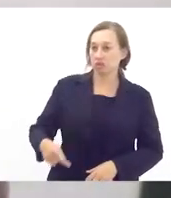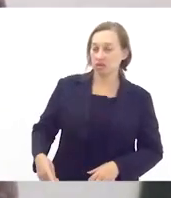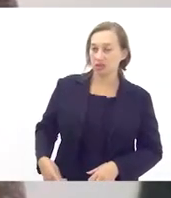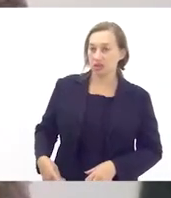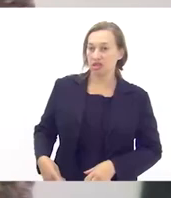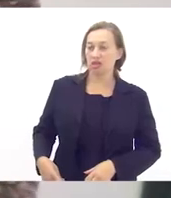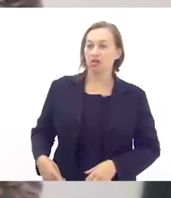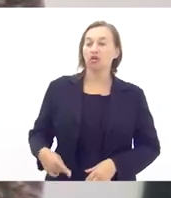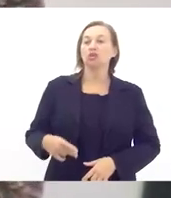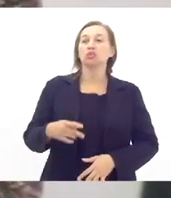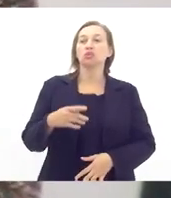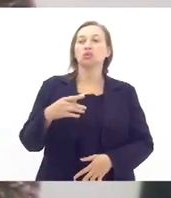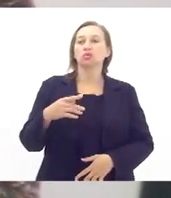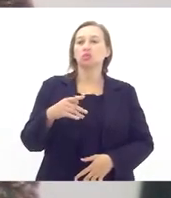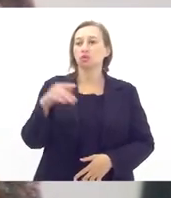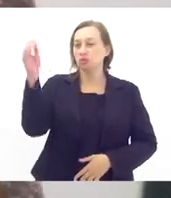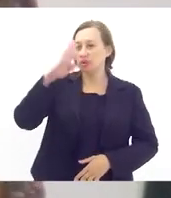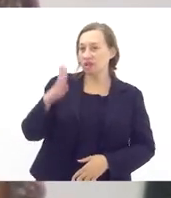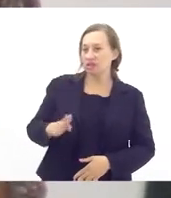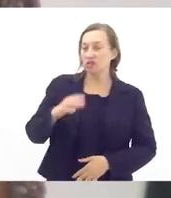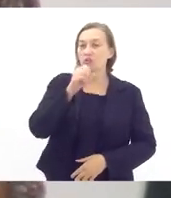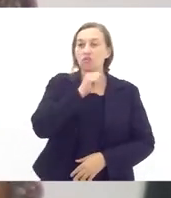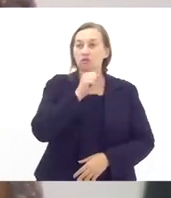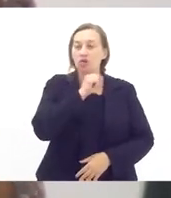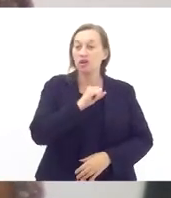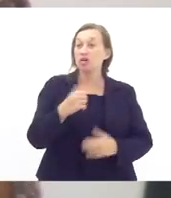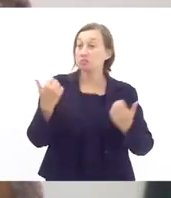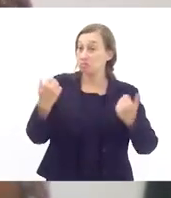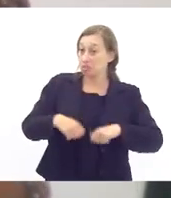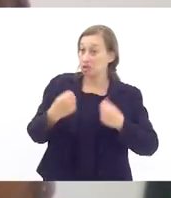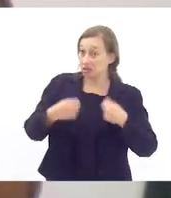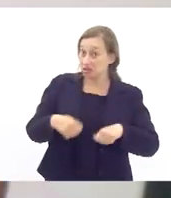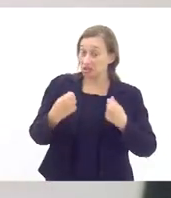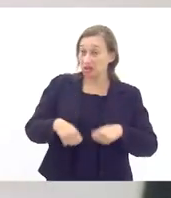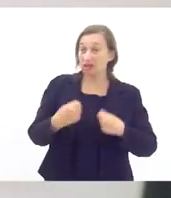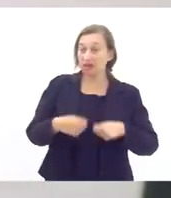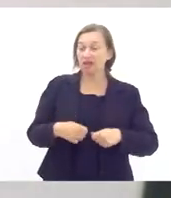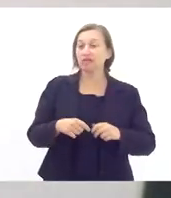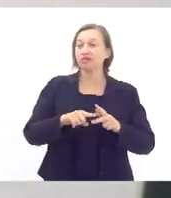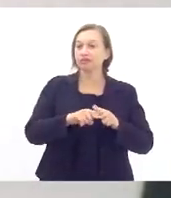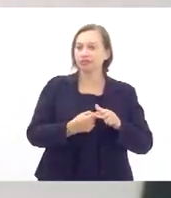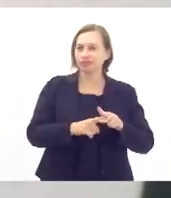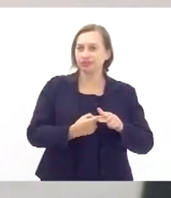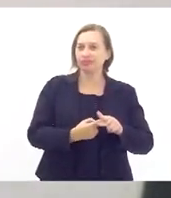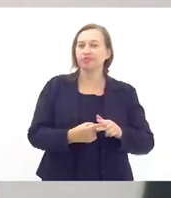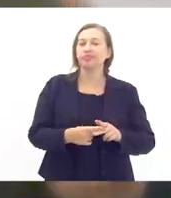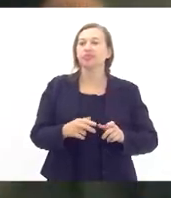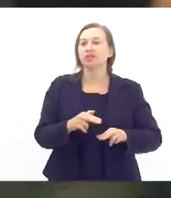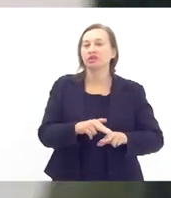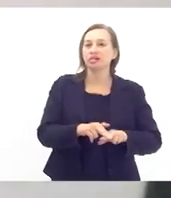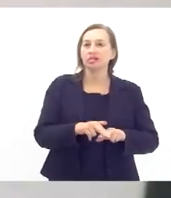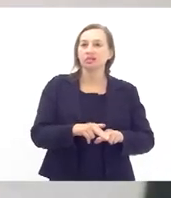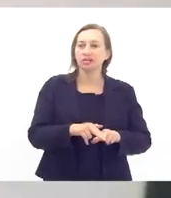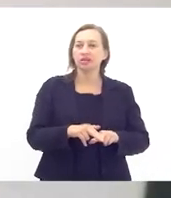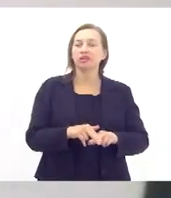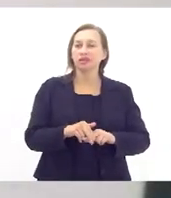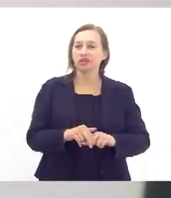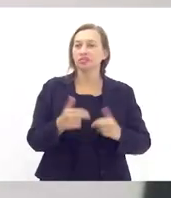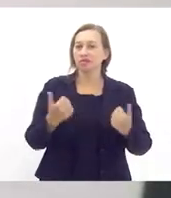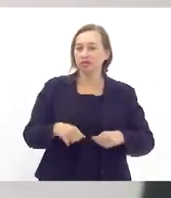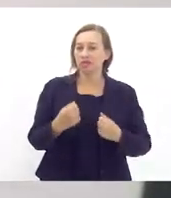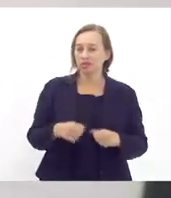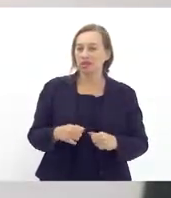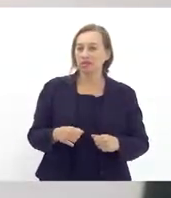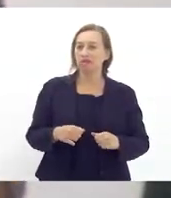derrubado pelo congresso nacional e precisava de uma regulamentação e essa regulamentação veio